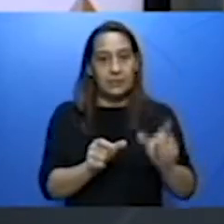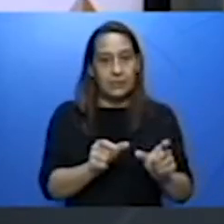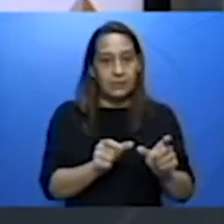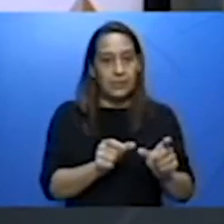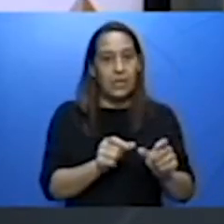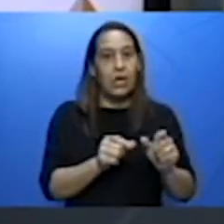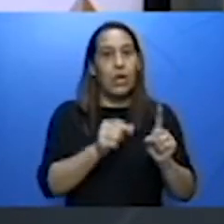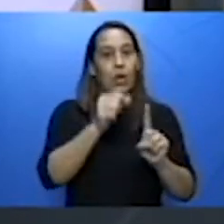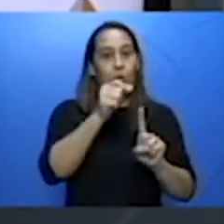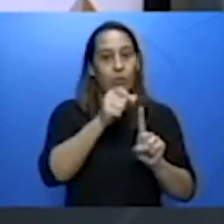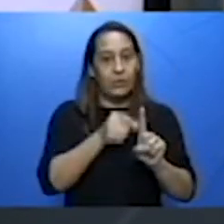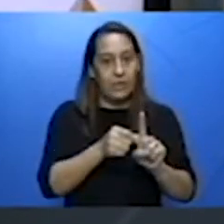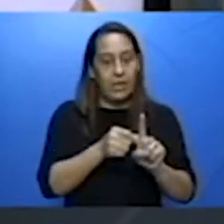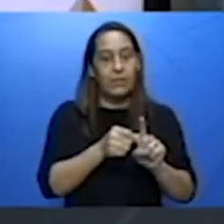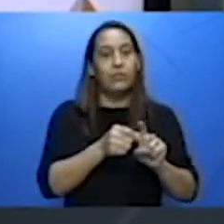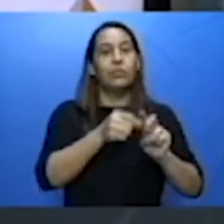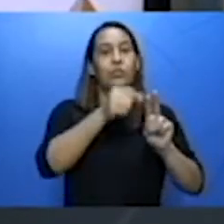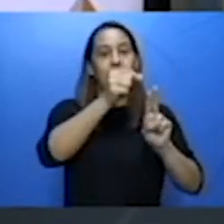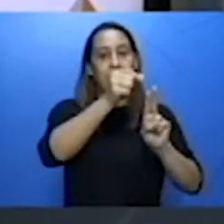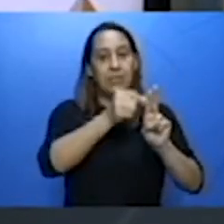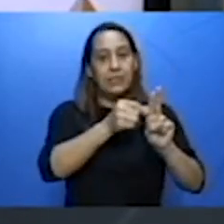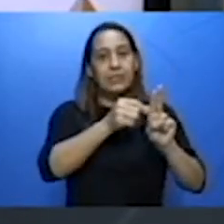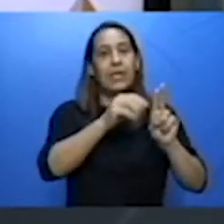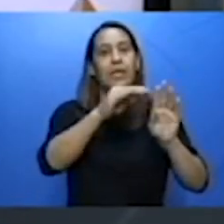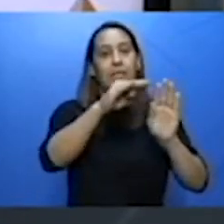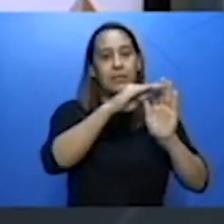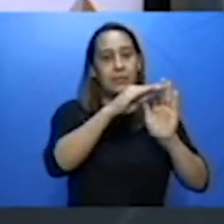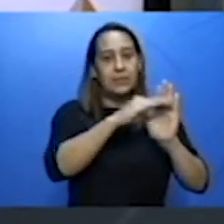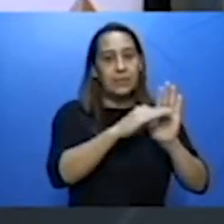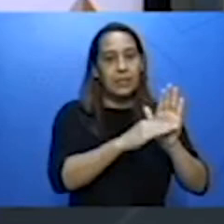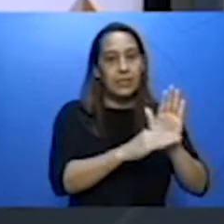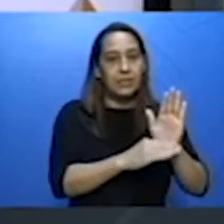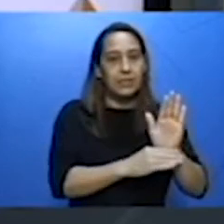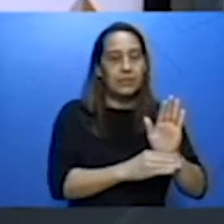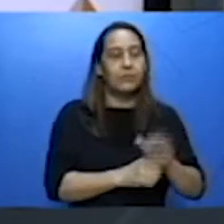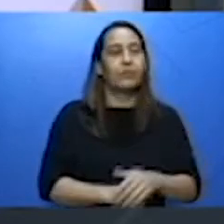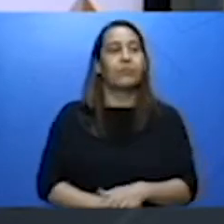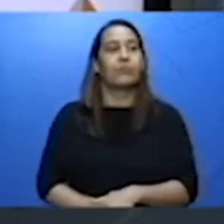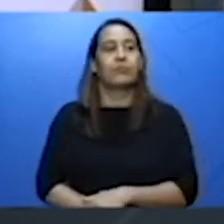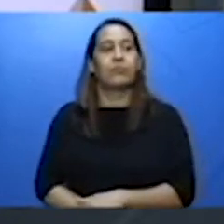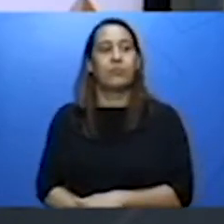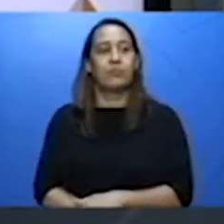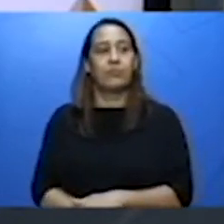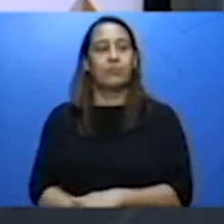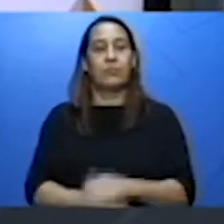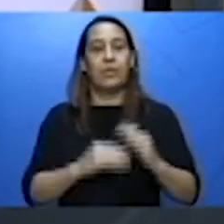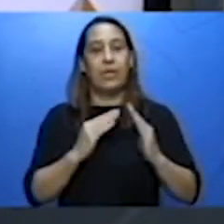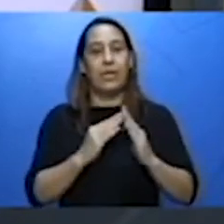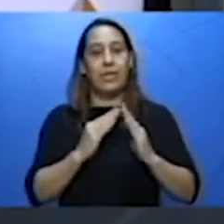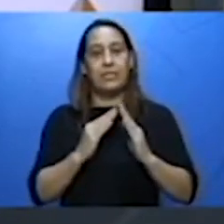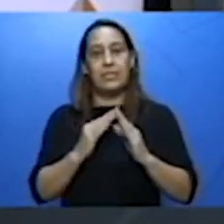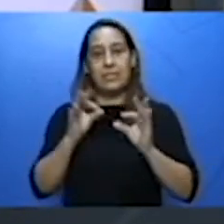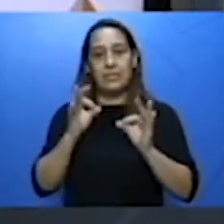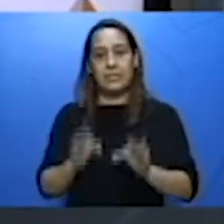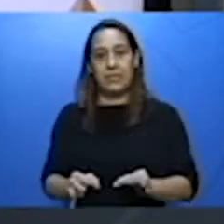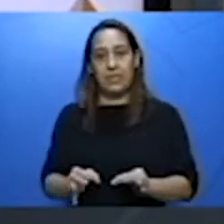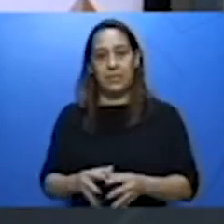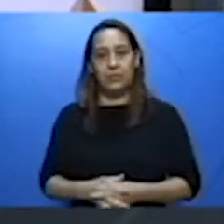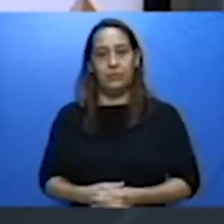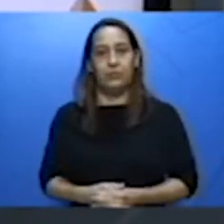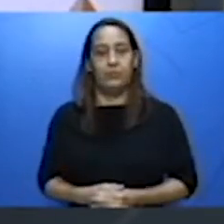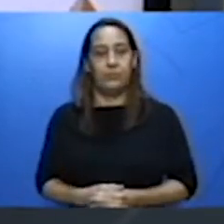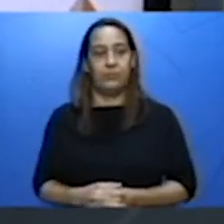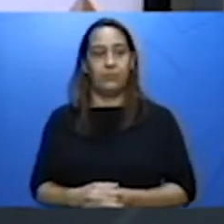ó. Número embaixo de número, casinha das unidades, casinha das dezenas, porque senão eu erro